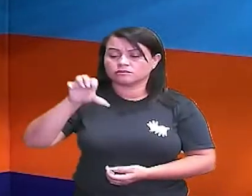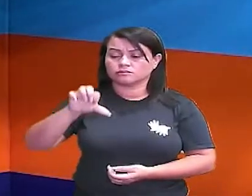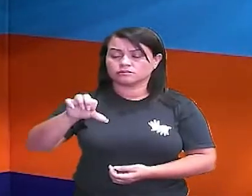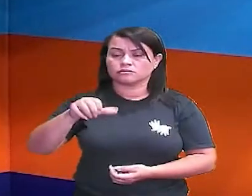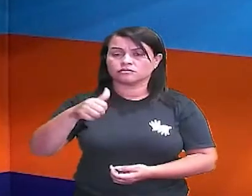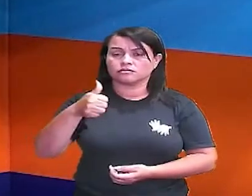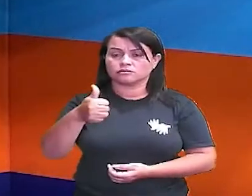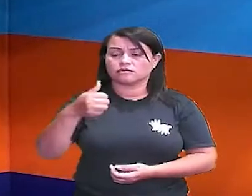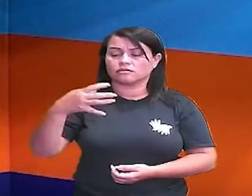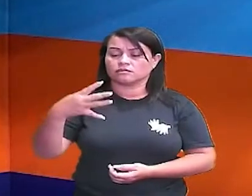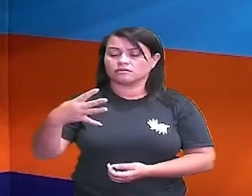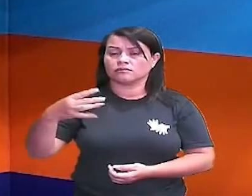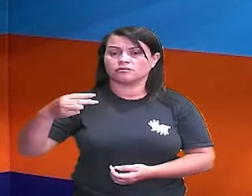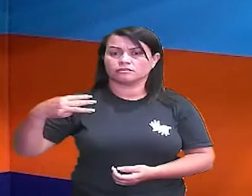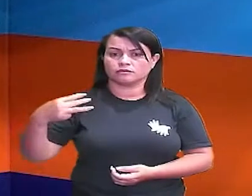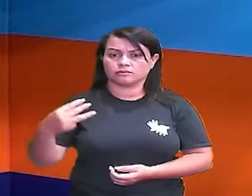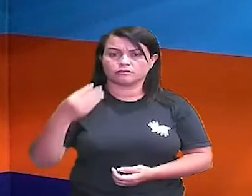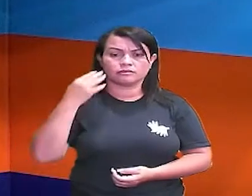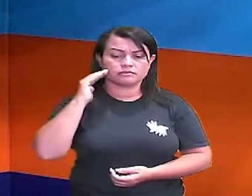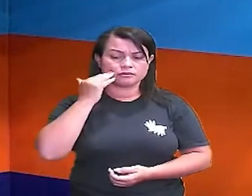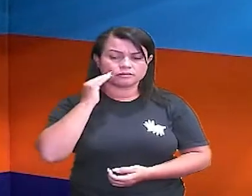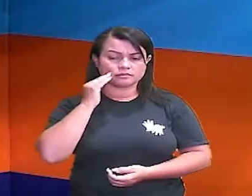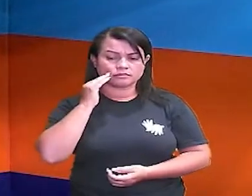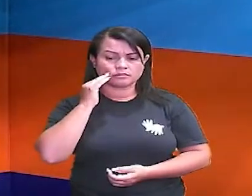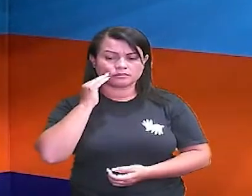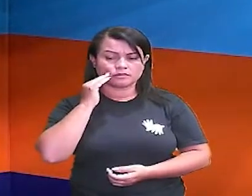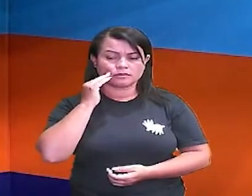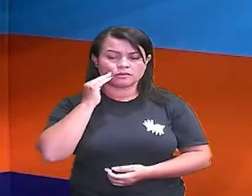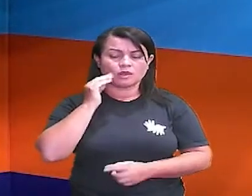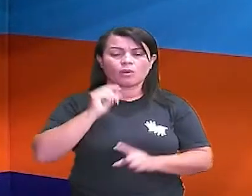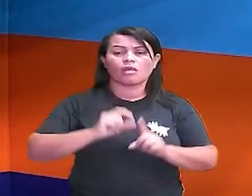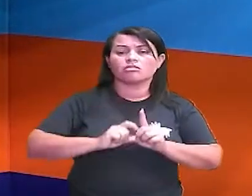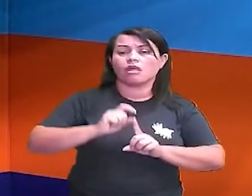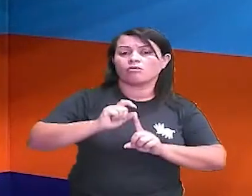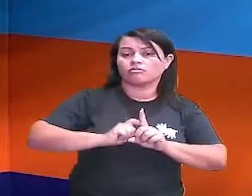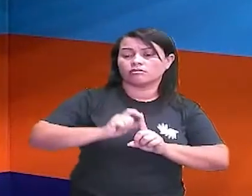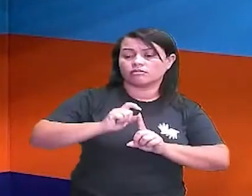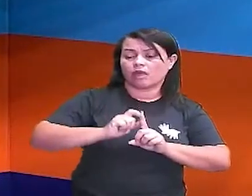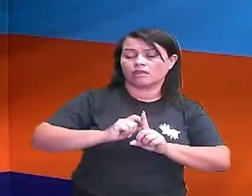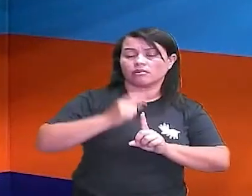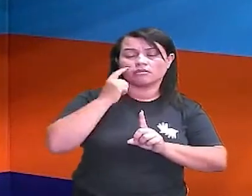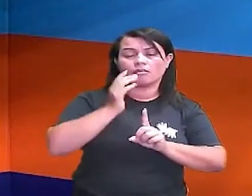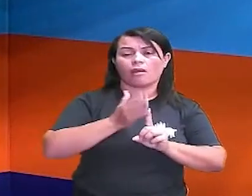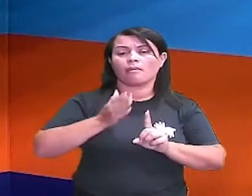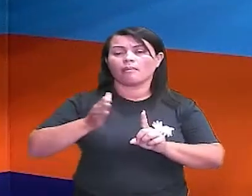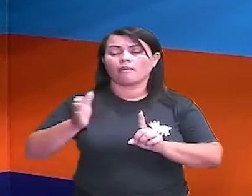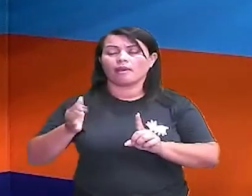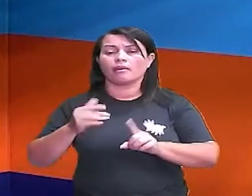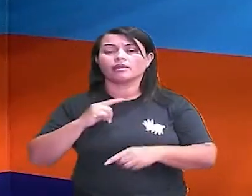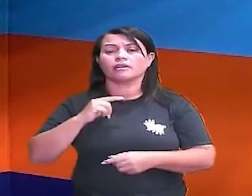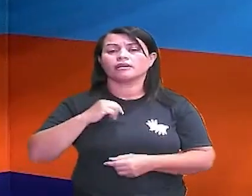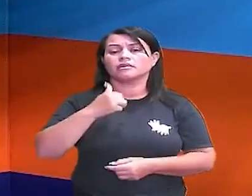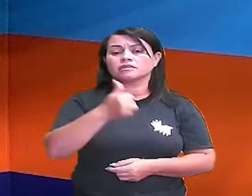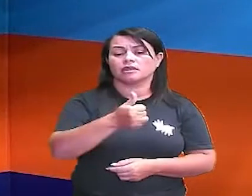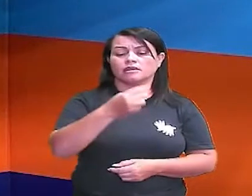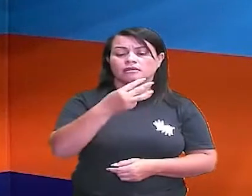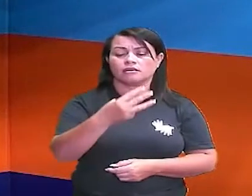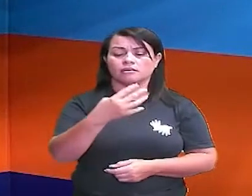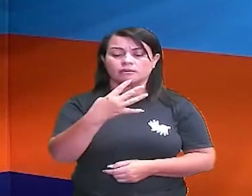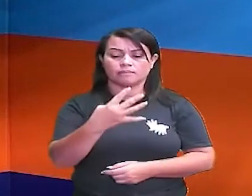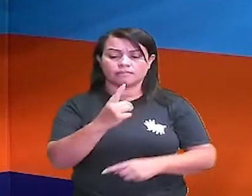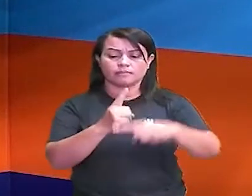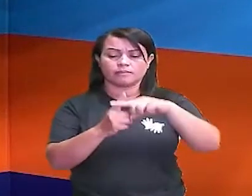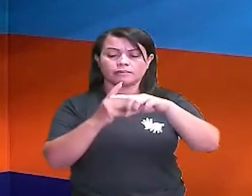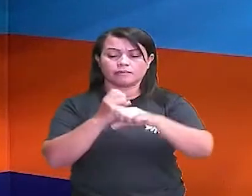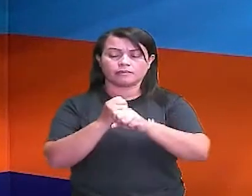no 143, tá, gente? Então, quando a gente faz 134 mais